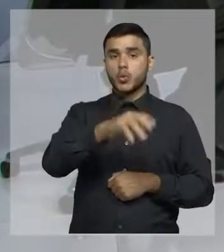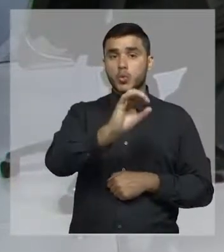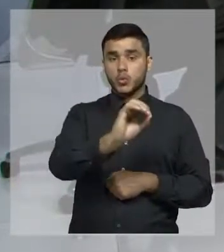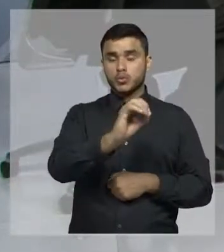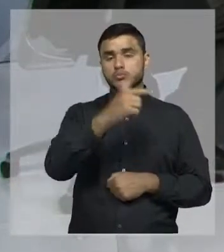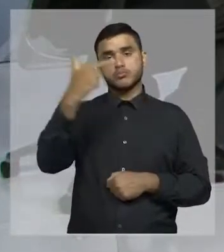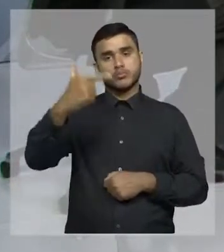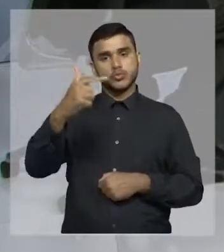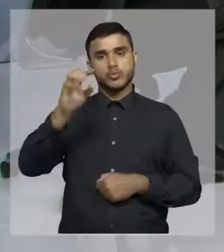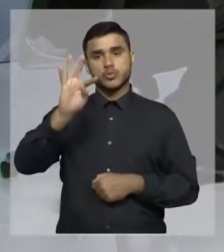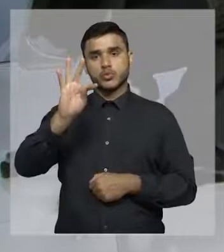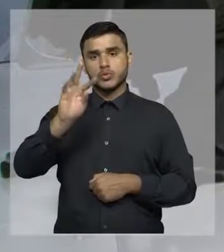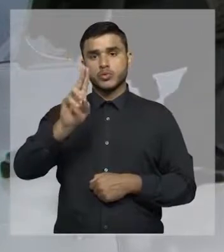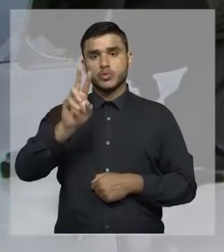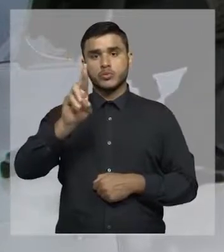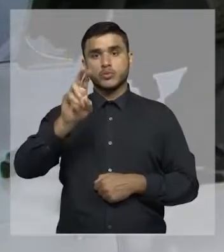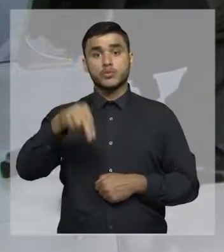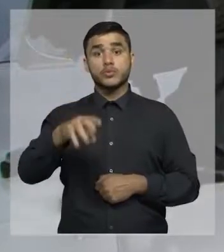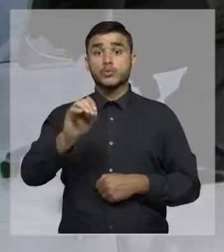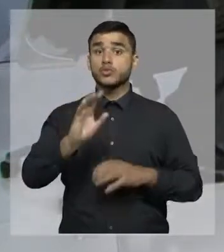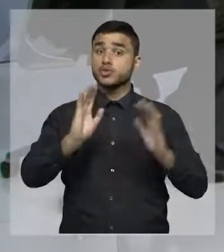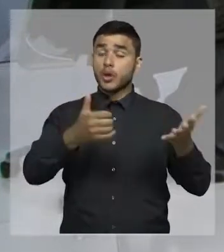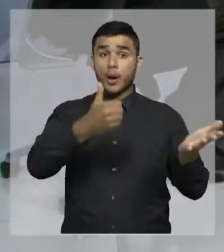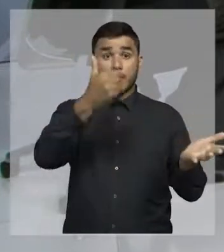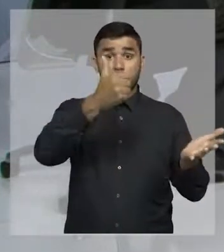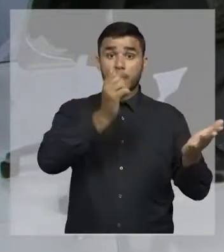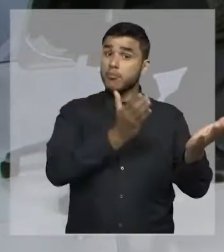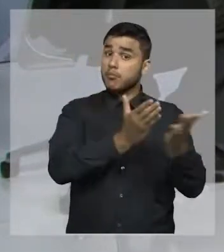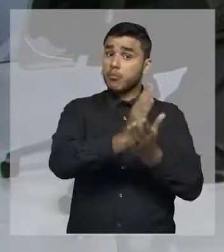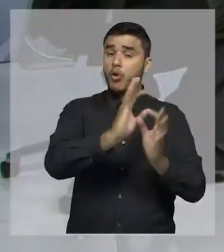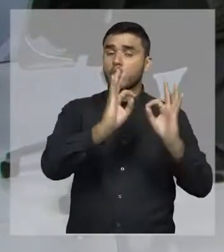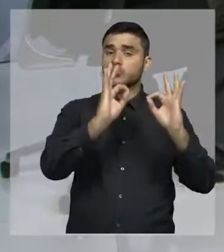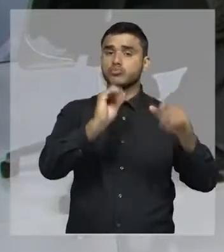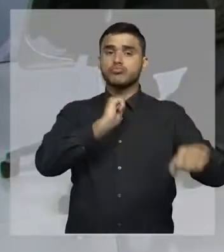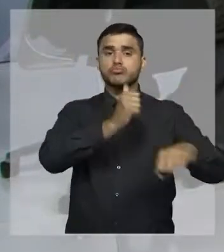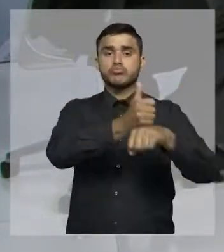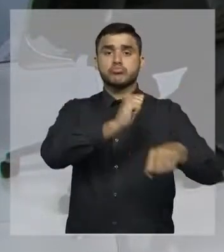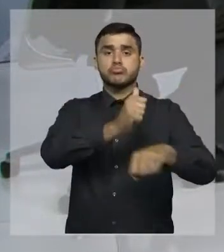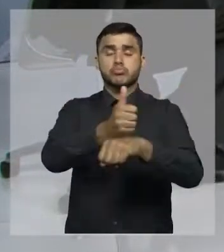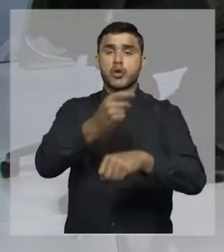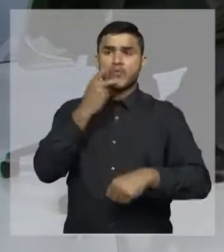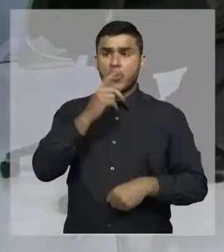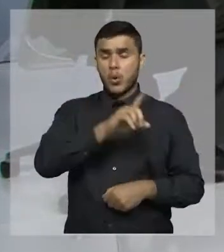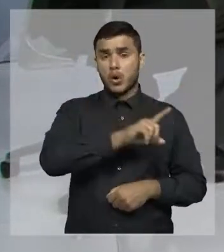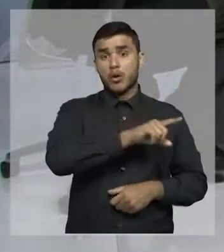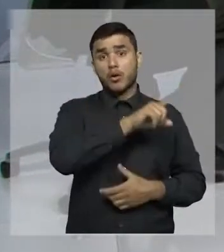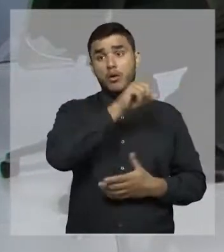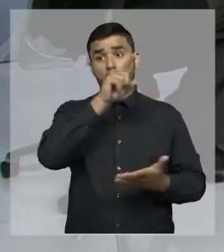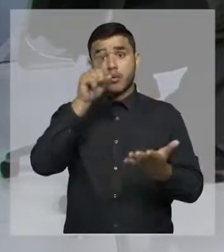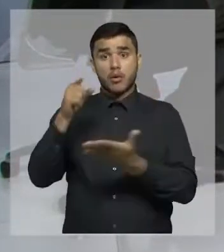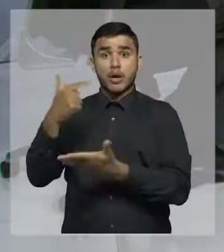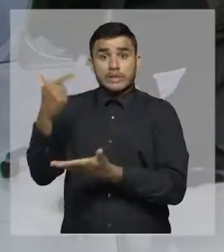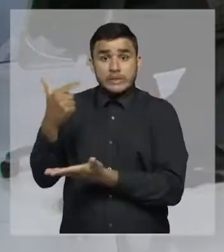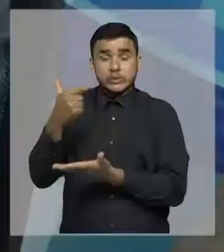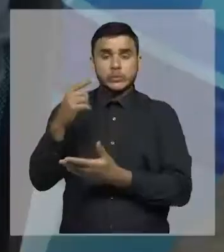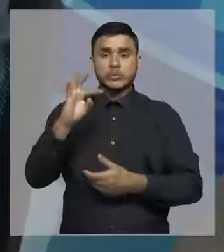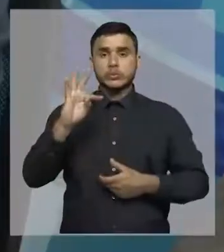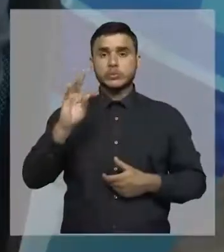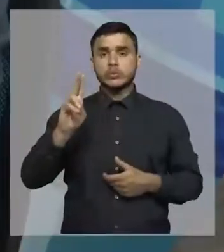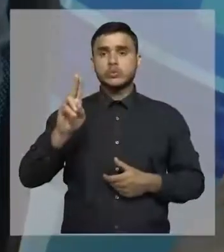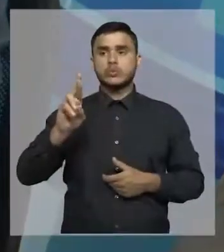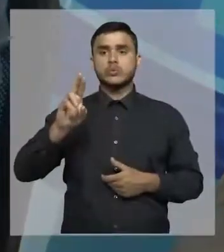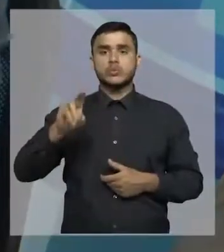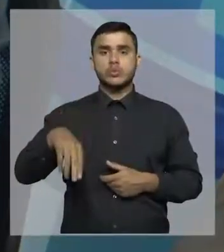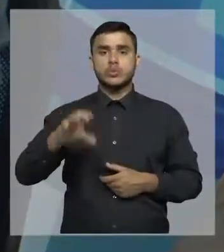membros dos parlamentos já estão eleitos, eles se sentem desobrigados, a partir daí, no segundo turno,